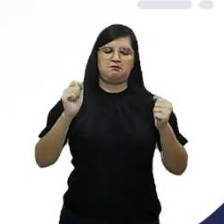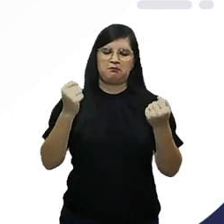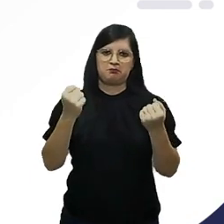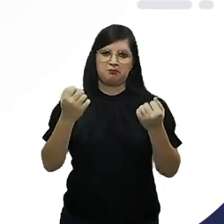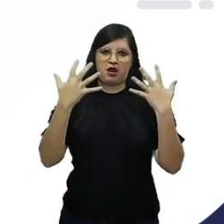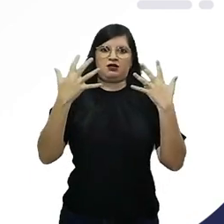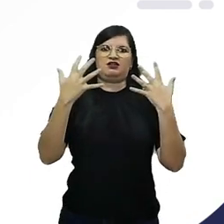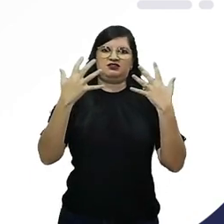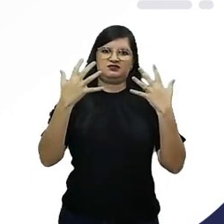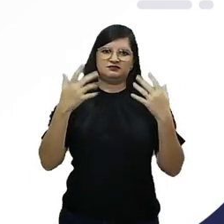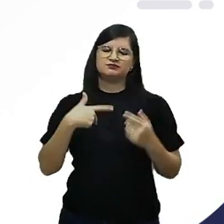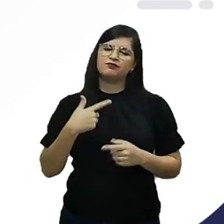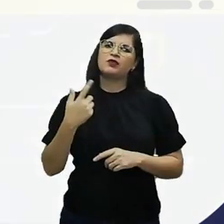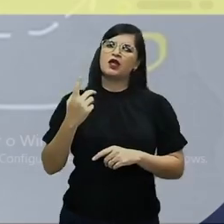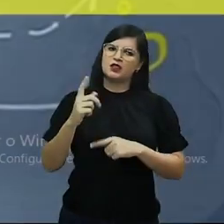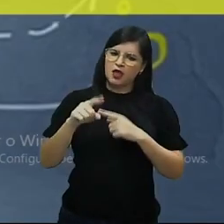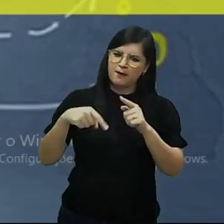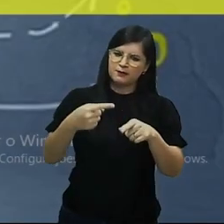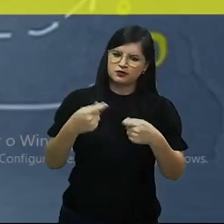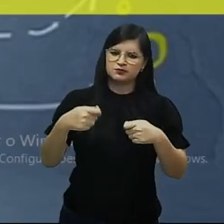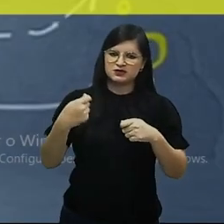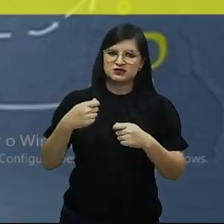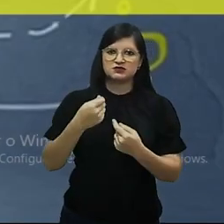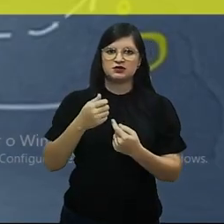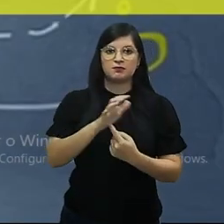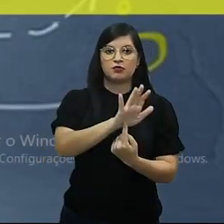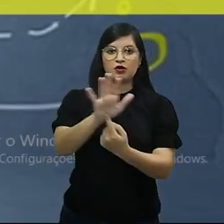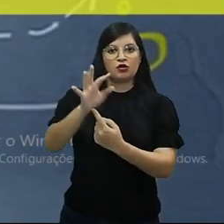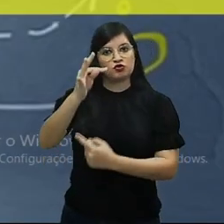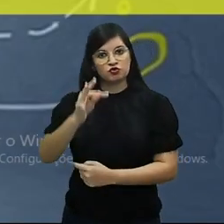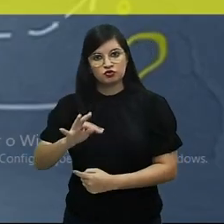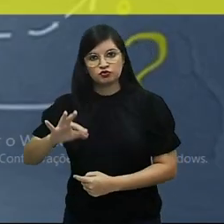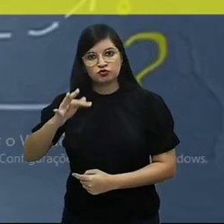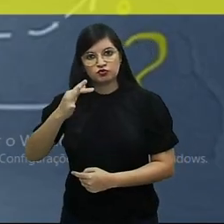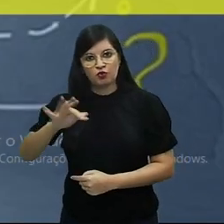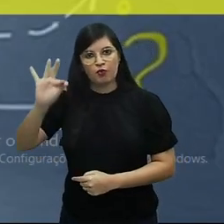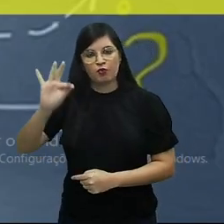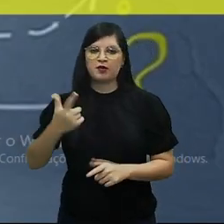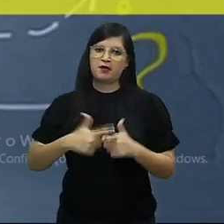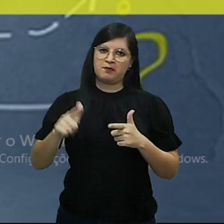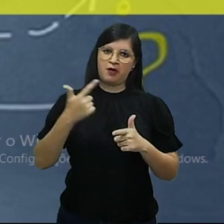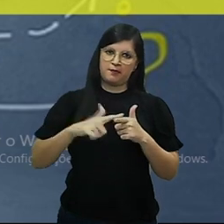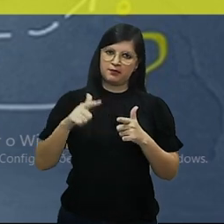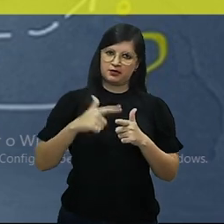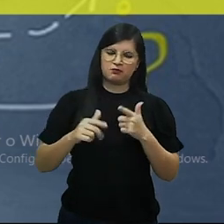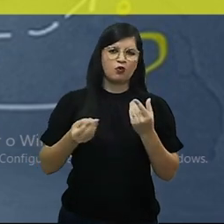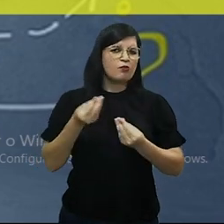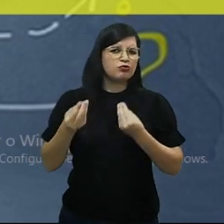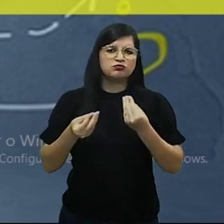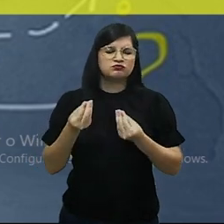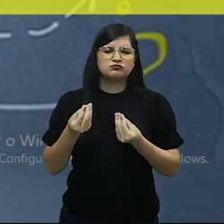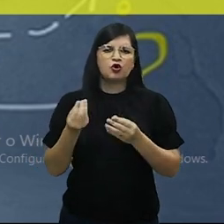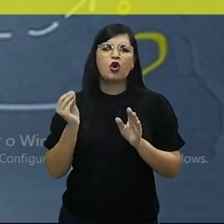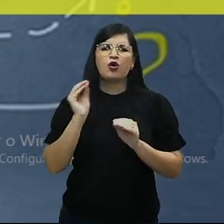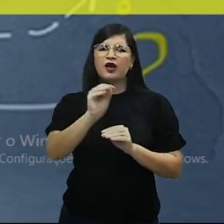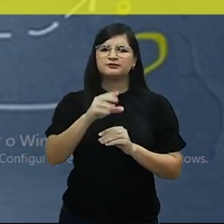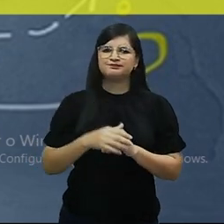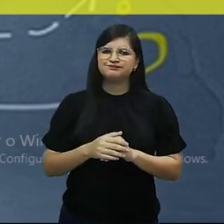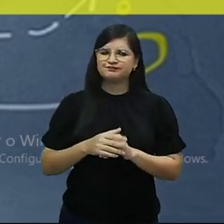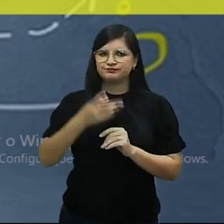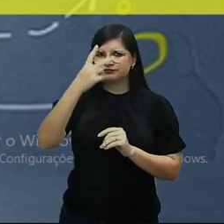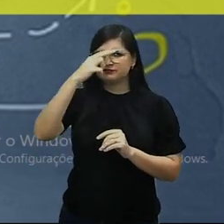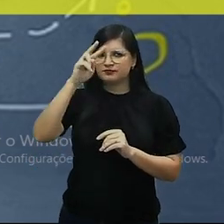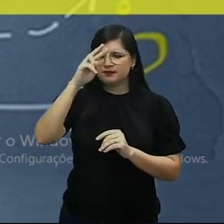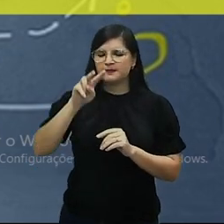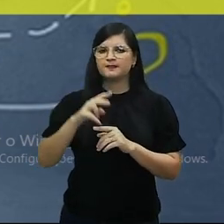Logo em seguida, é importante que você traga a dor e o problema. Como especificar a dor e o problema aqui? Lembram do Lean Canvas